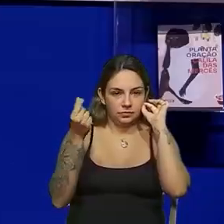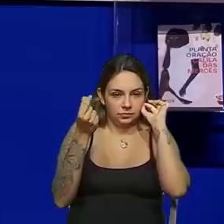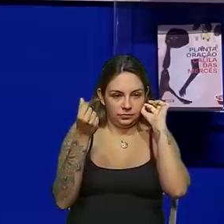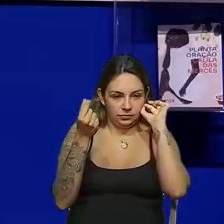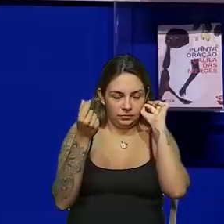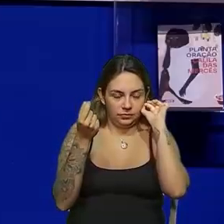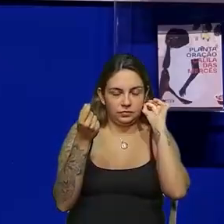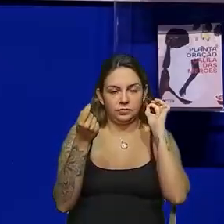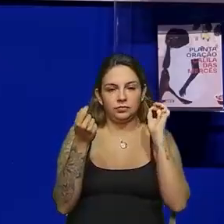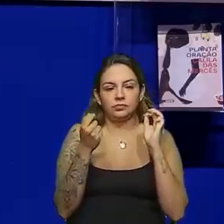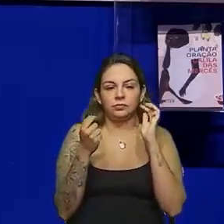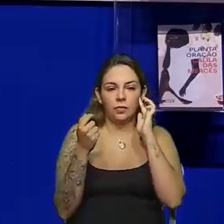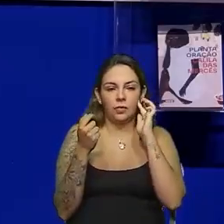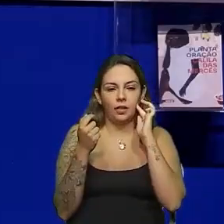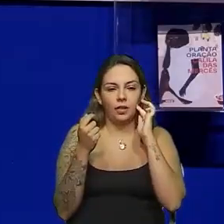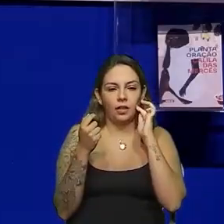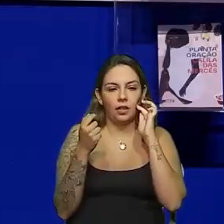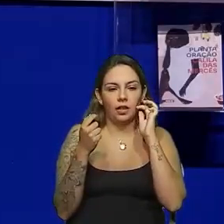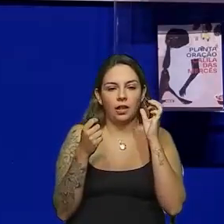Economicamente,